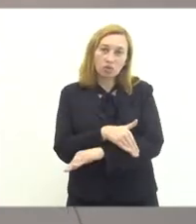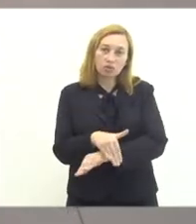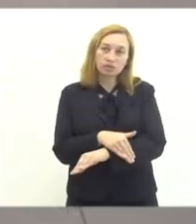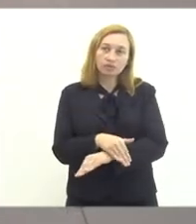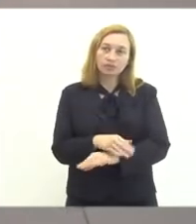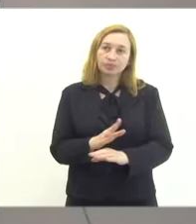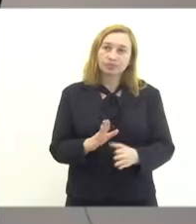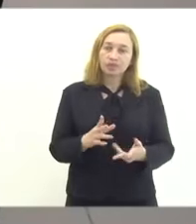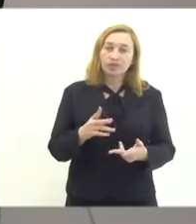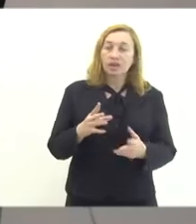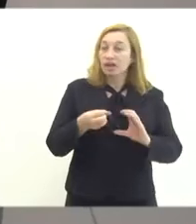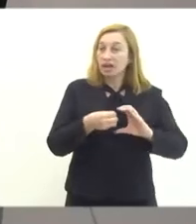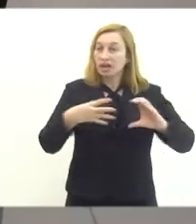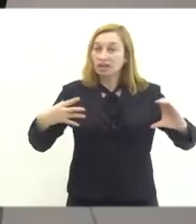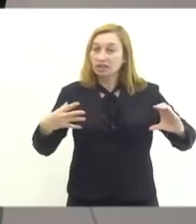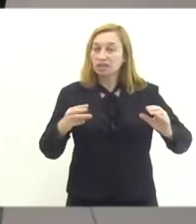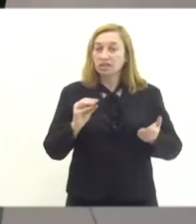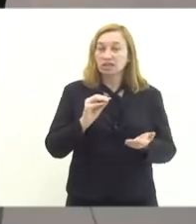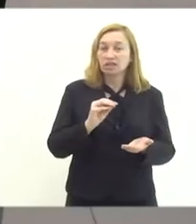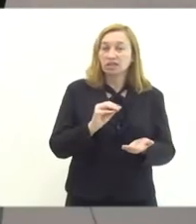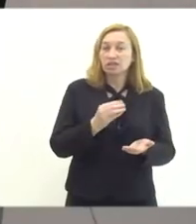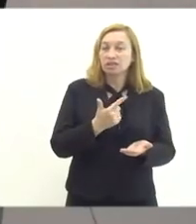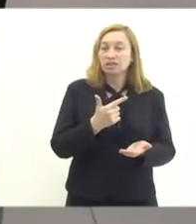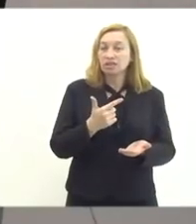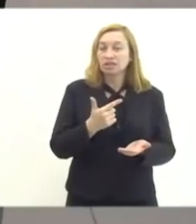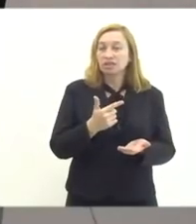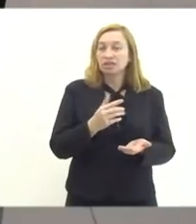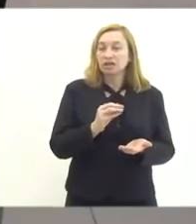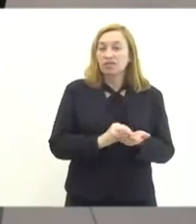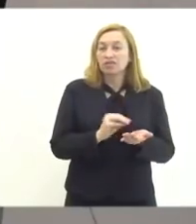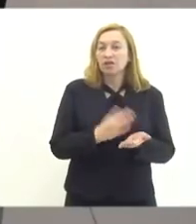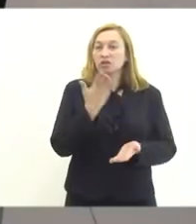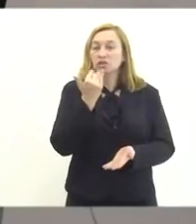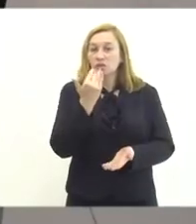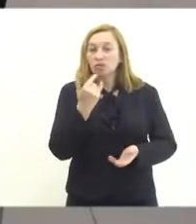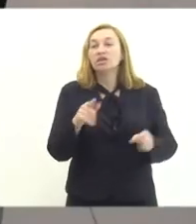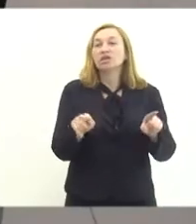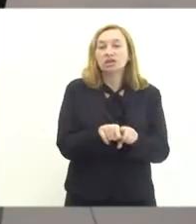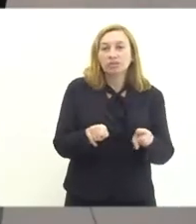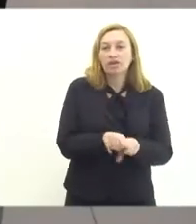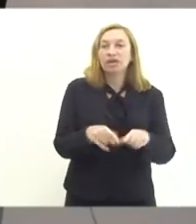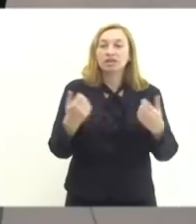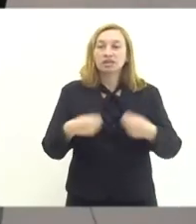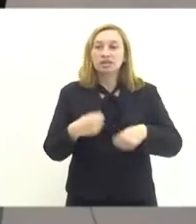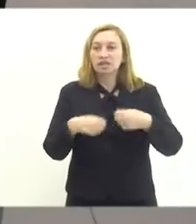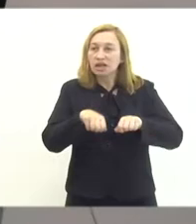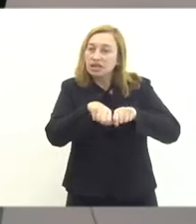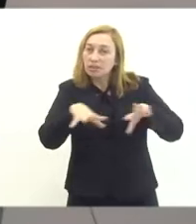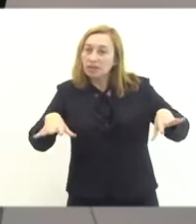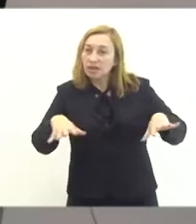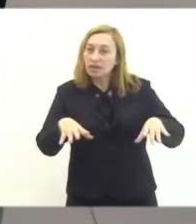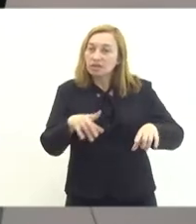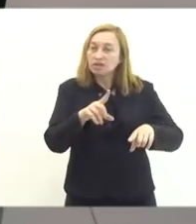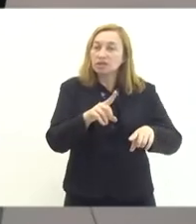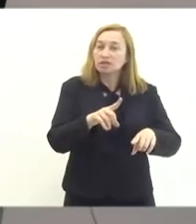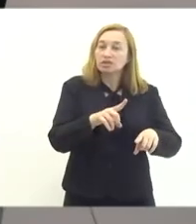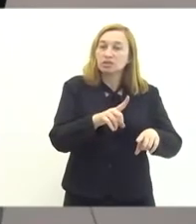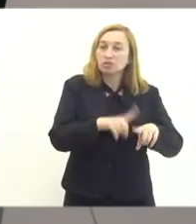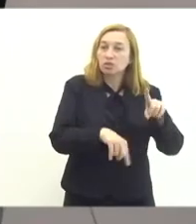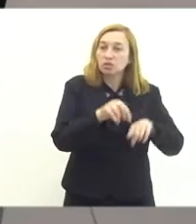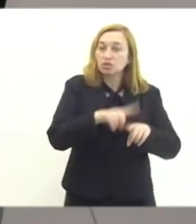a uma forte característica da insegurança alimentar também a uma necessidade da Ampliação dos equipamentos de